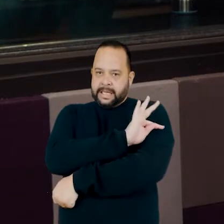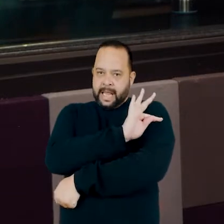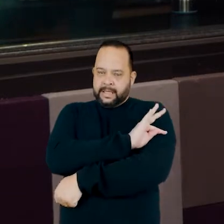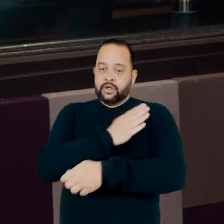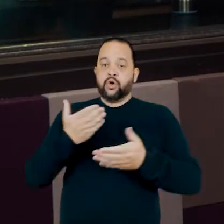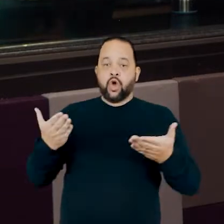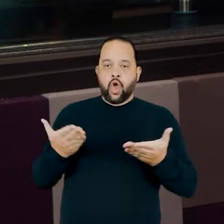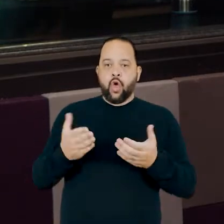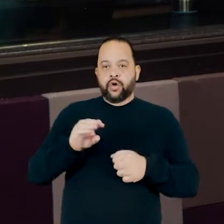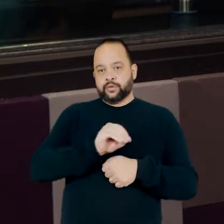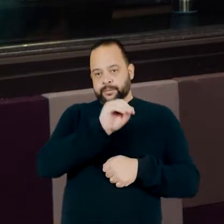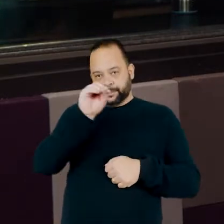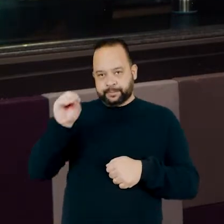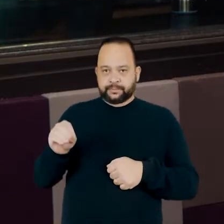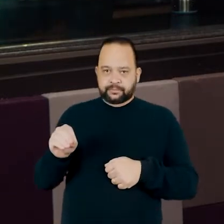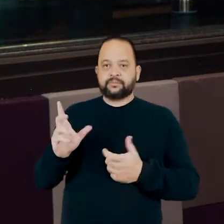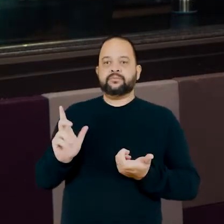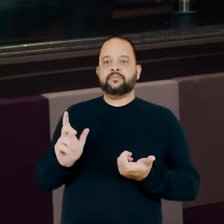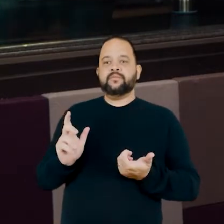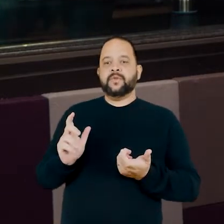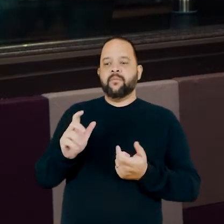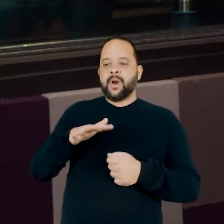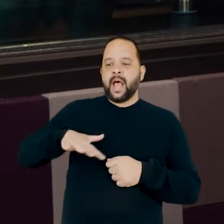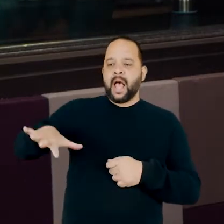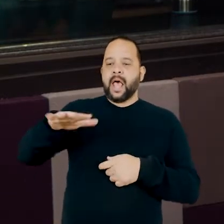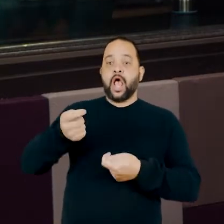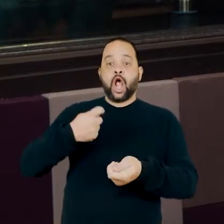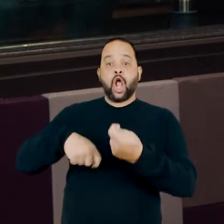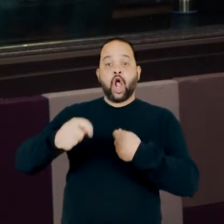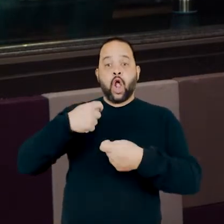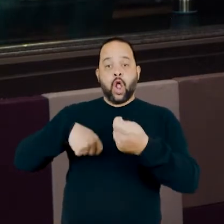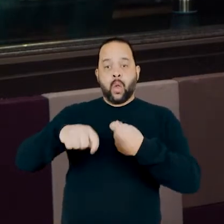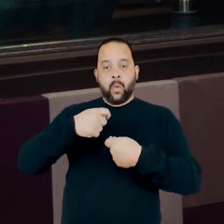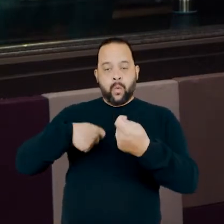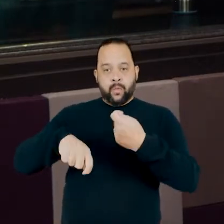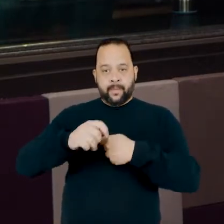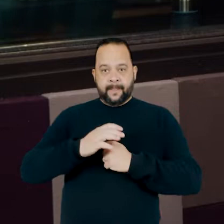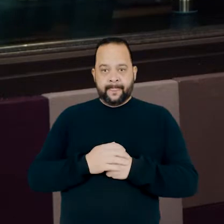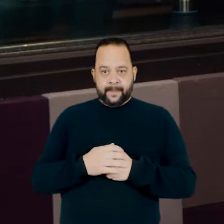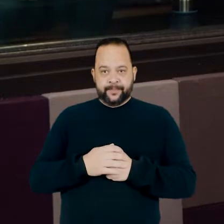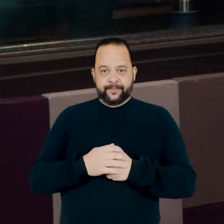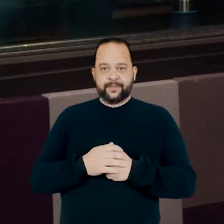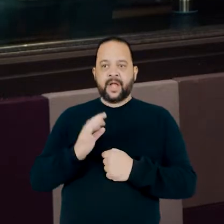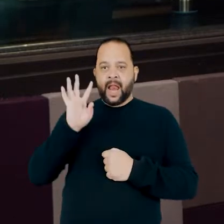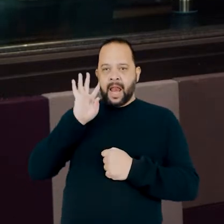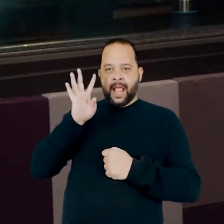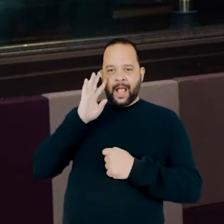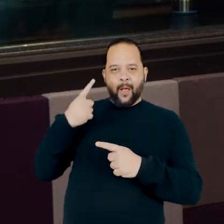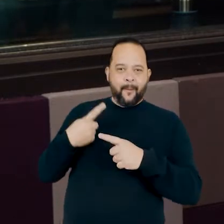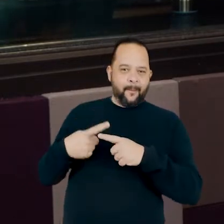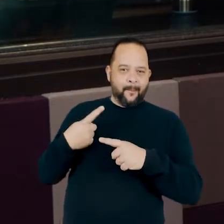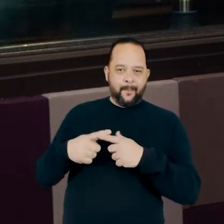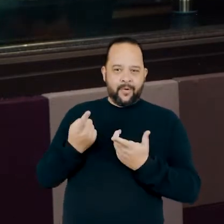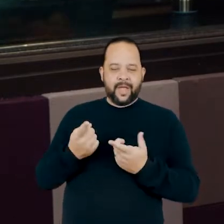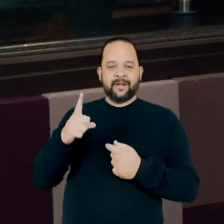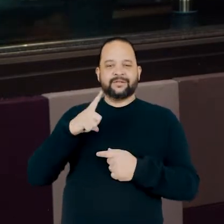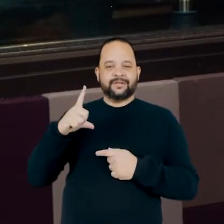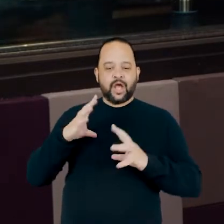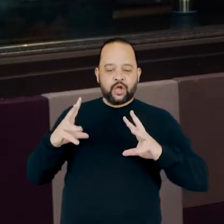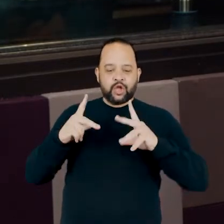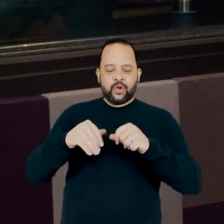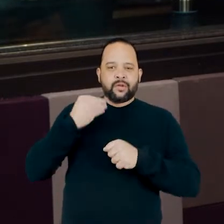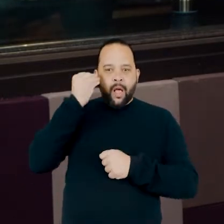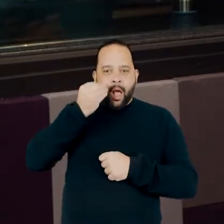hoje eu migrei pra mais a área comercial. E o legal disso tudo é que eu tenho toda a